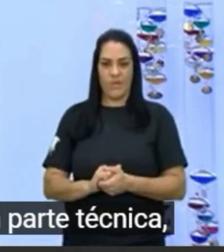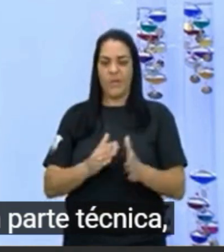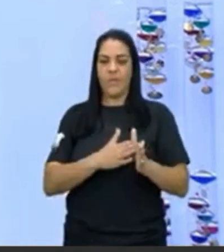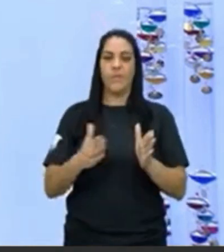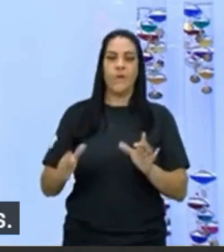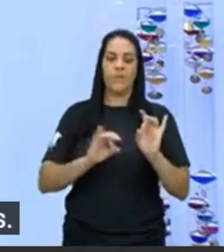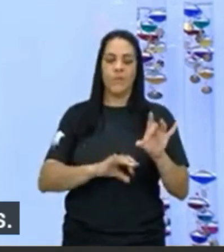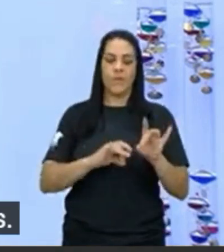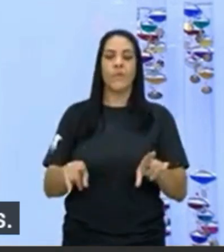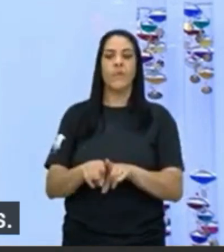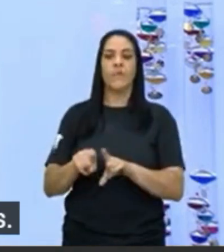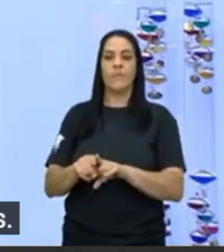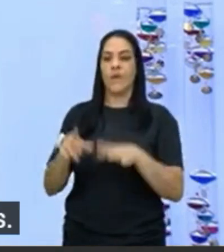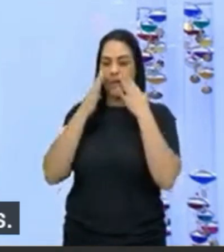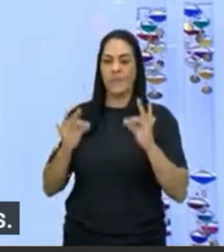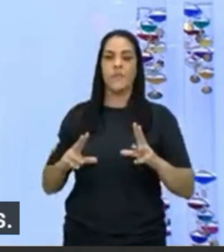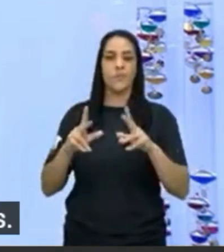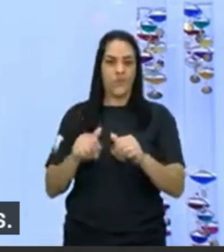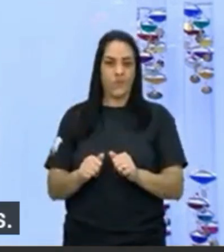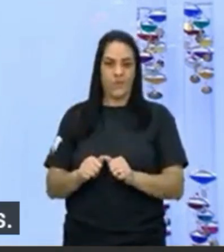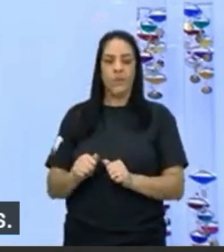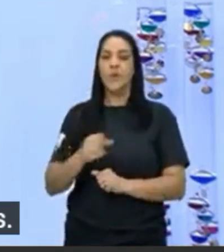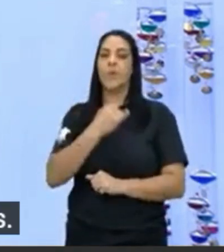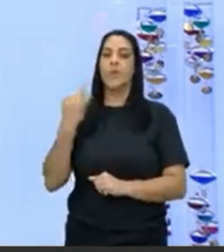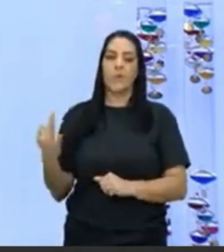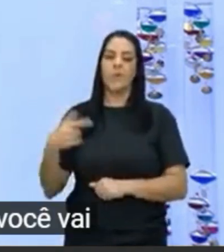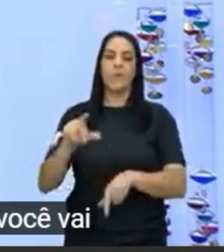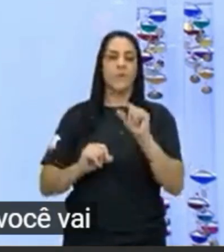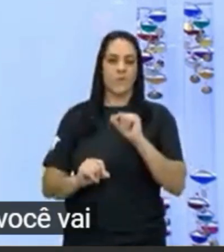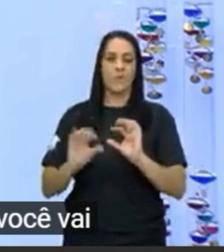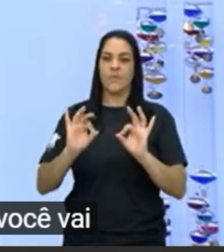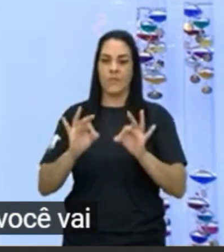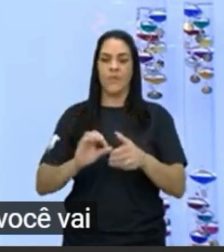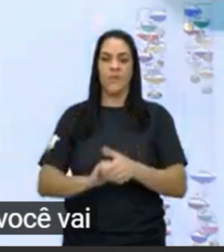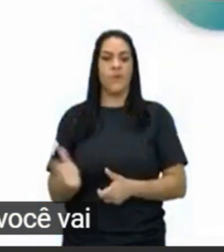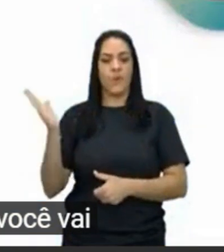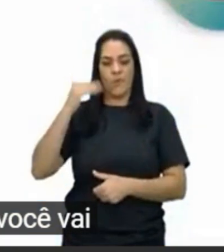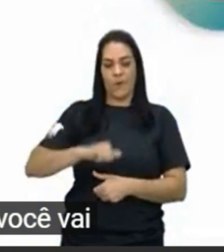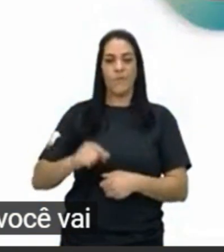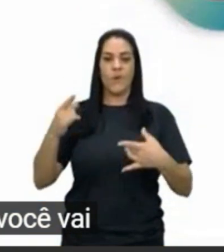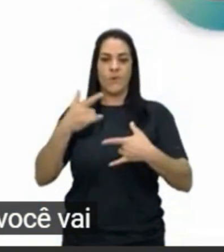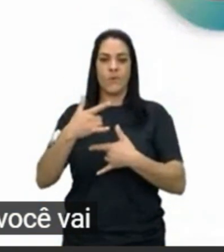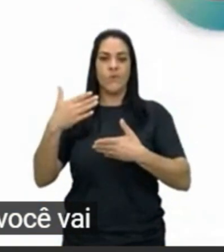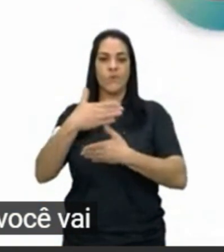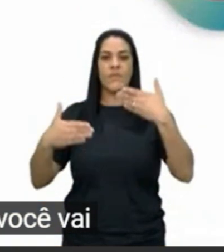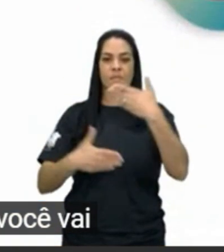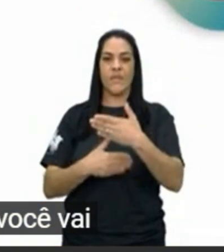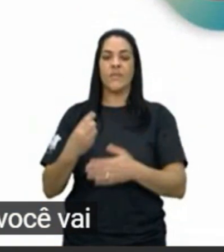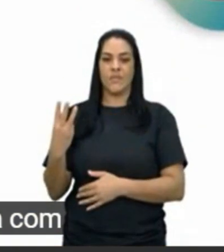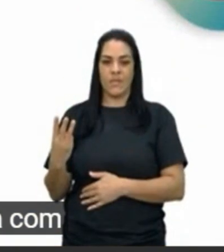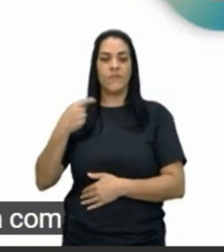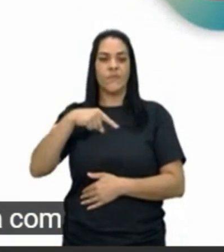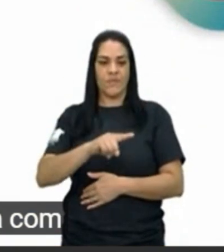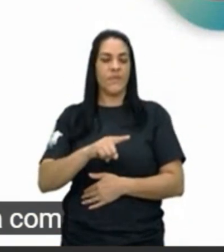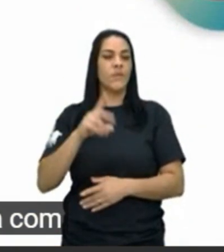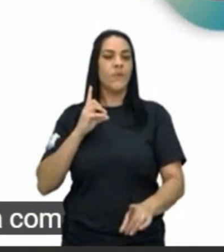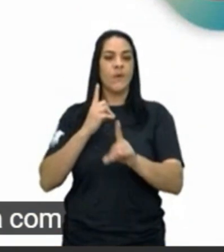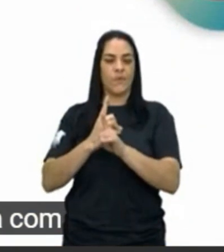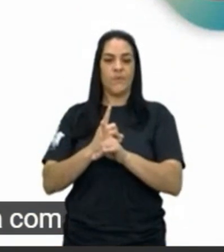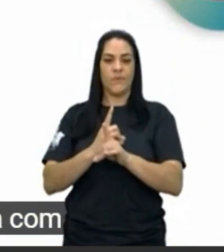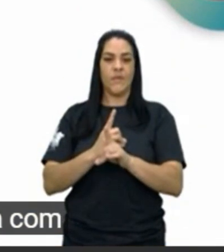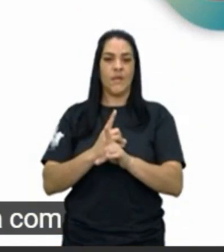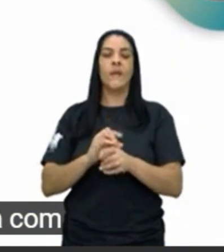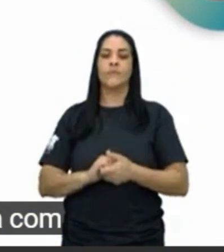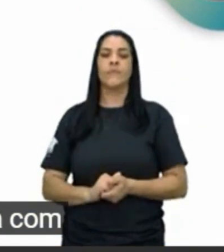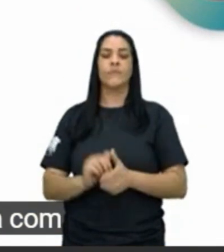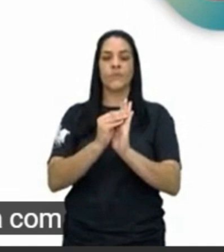tanto a parte técnica, sobre os cuidados da Shield, quanto essas opções. E vamos lá, no slide 3, a produção pode colocar aí na tela, você vai encontrar, professor,